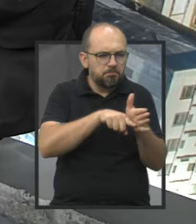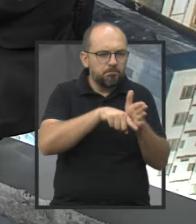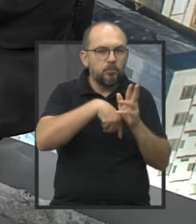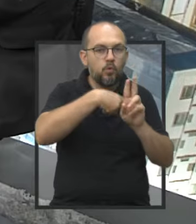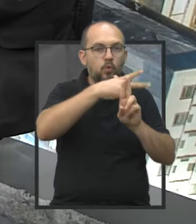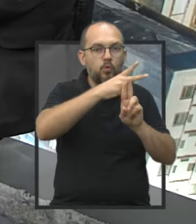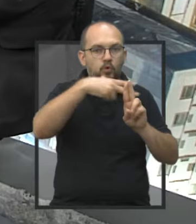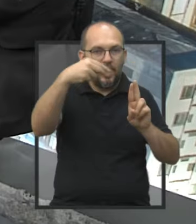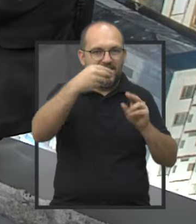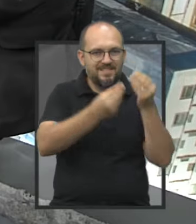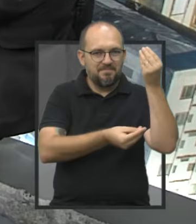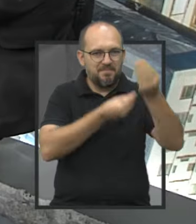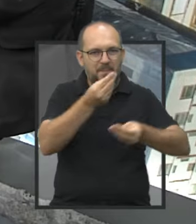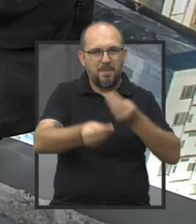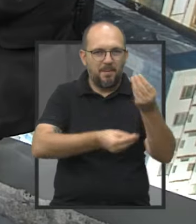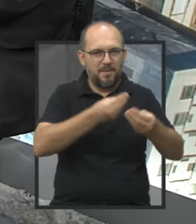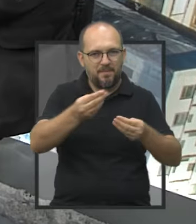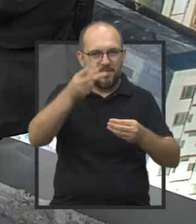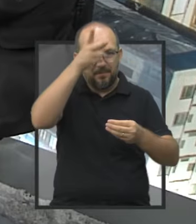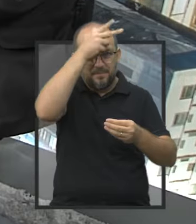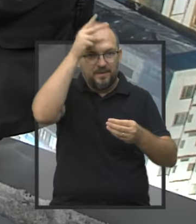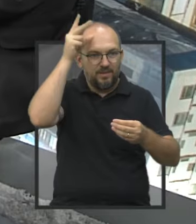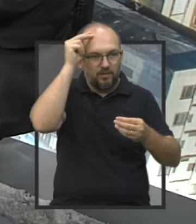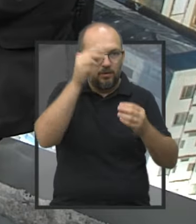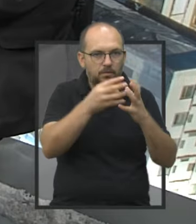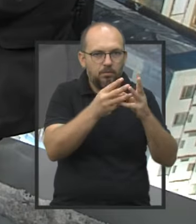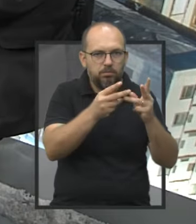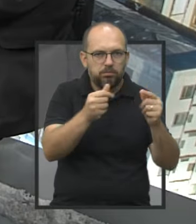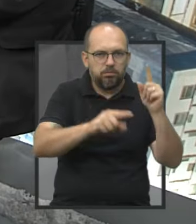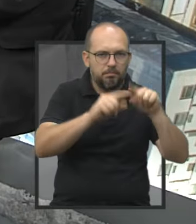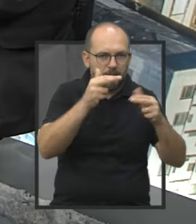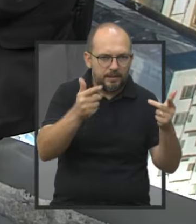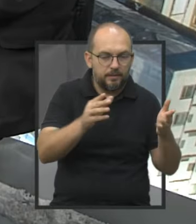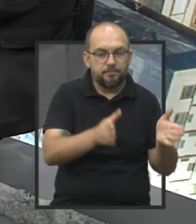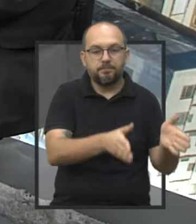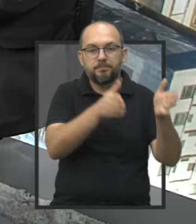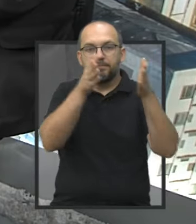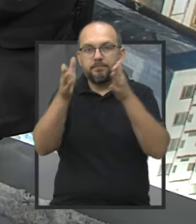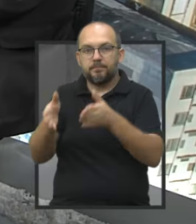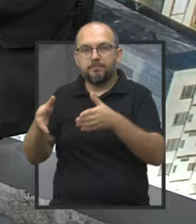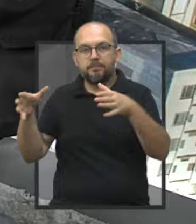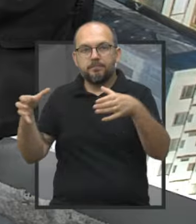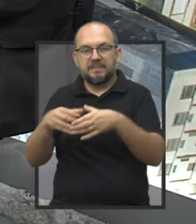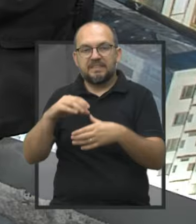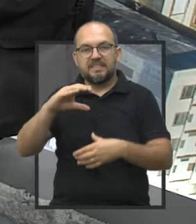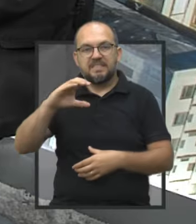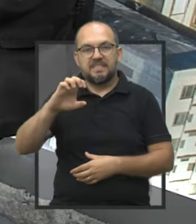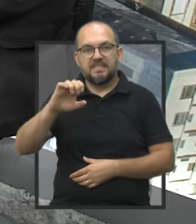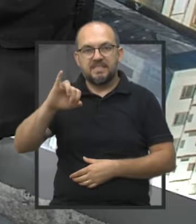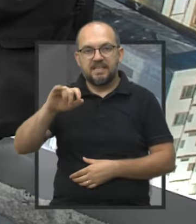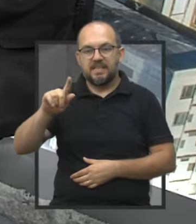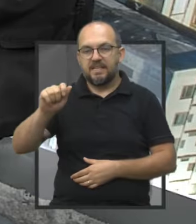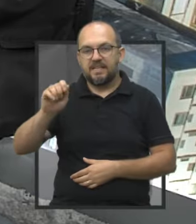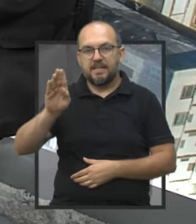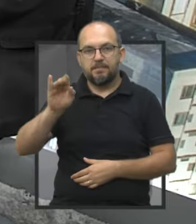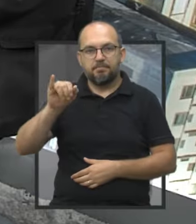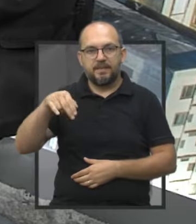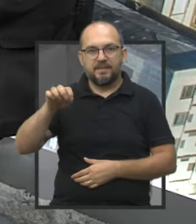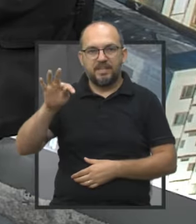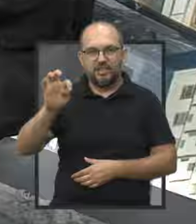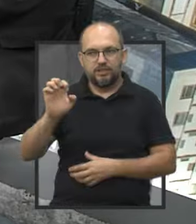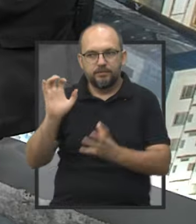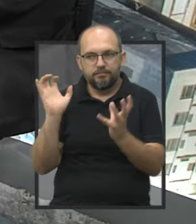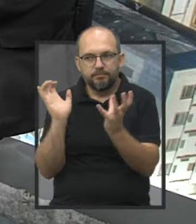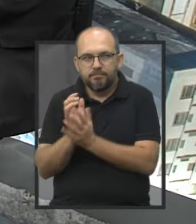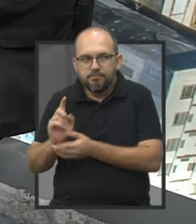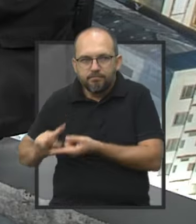município, e a segunda, que foi denominada de SEI do Gabinete Paralelo. Falando primeiro da SEI das contrapartidas, o